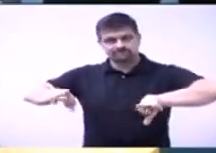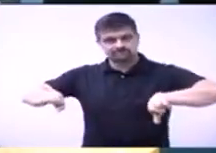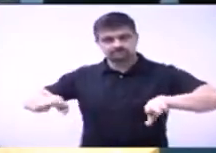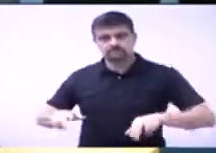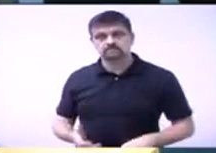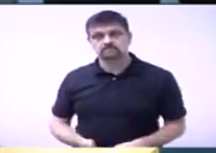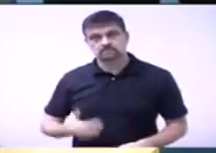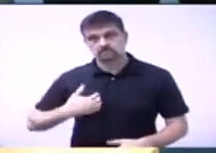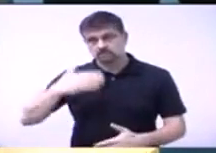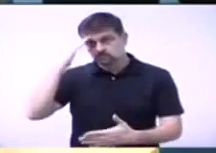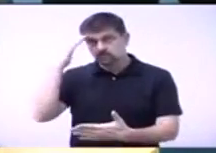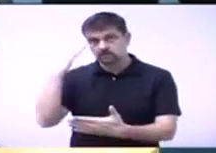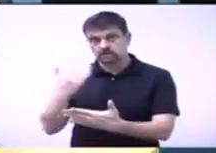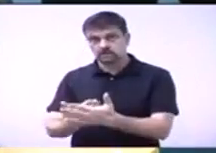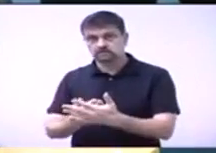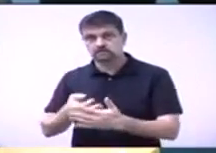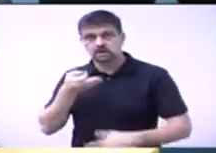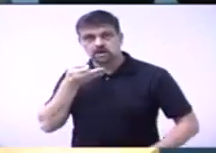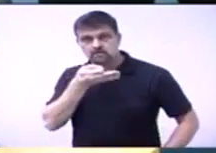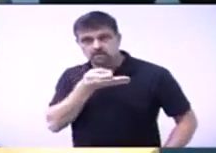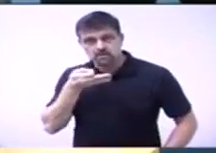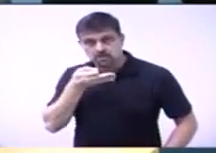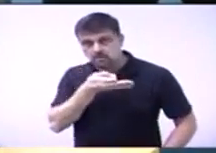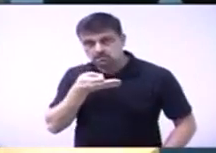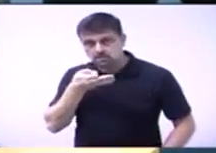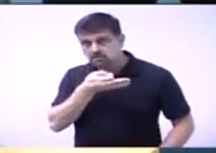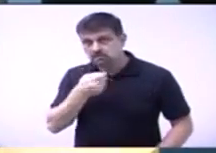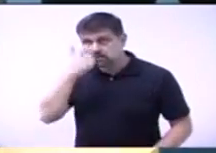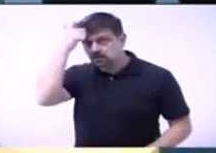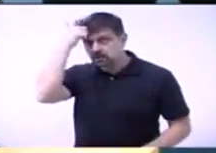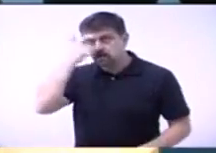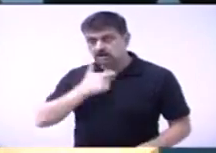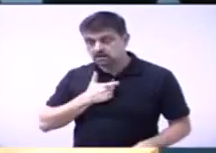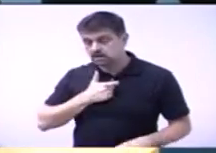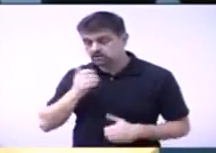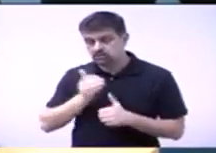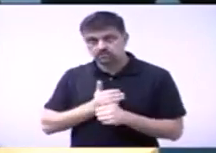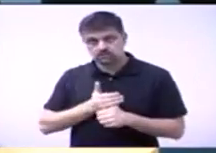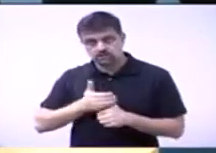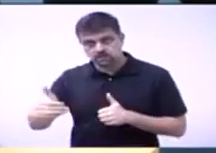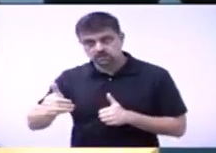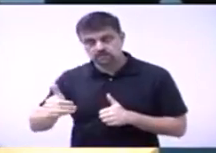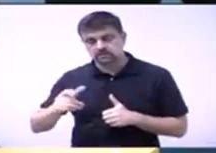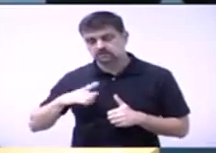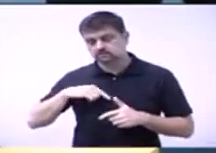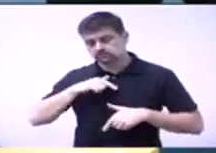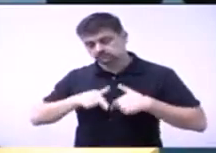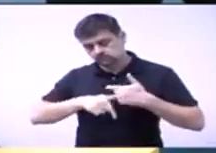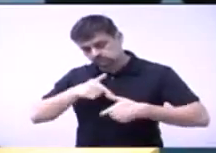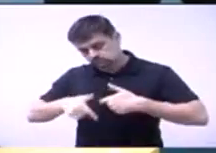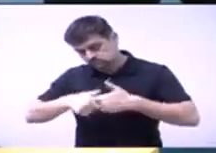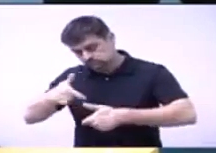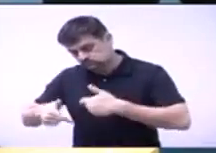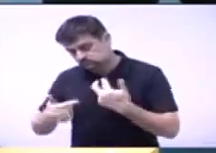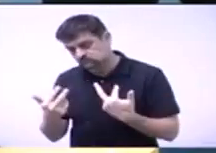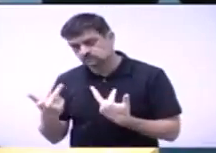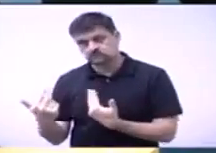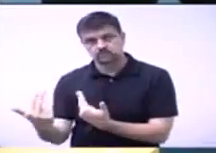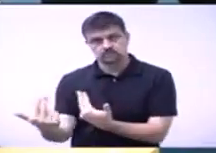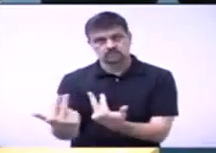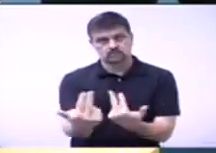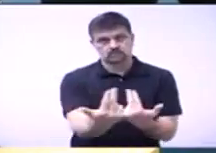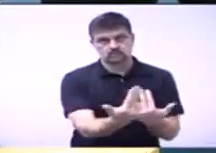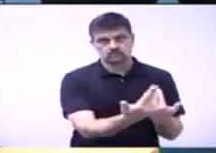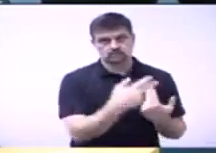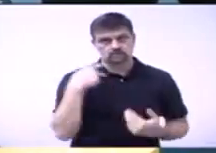que, desde que eu comecei a exercer esse mandato, assim como os demais colegas vereadores,